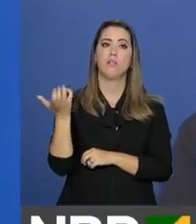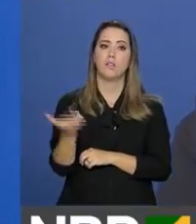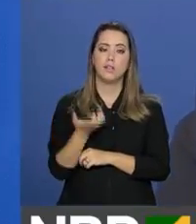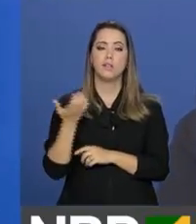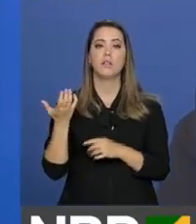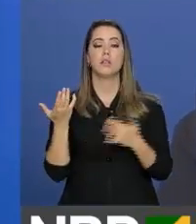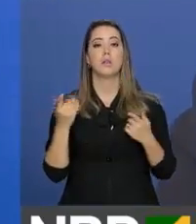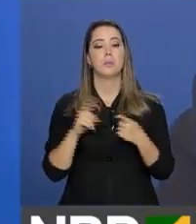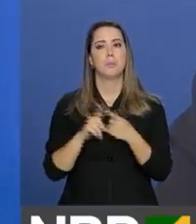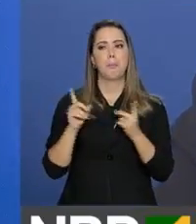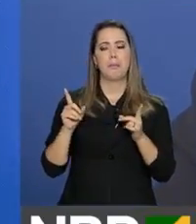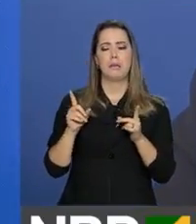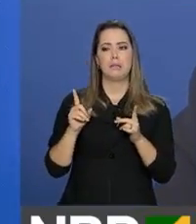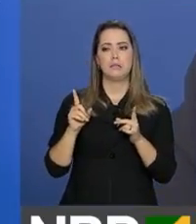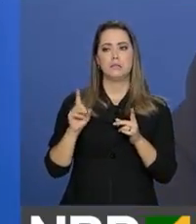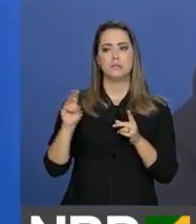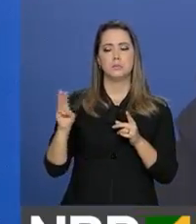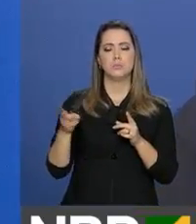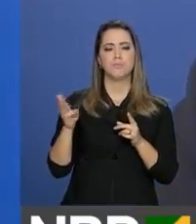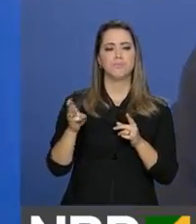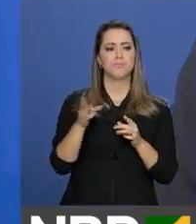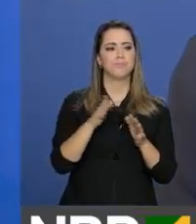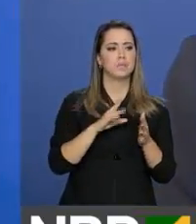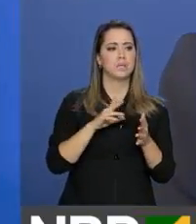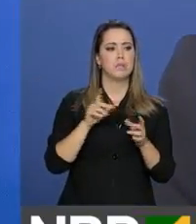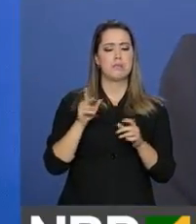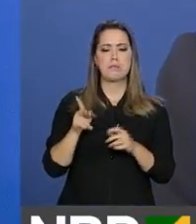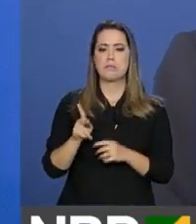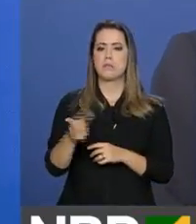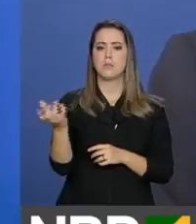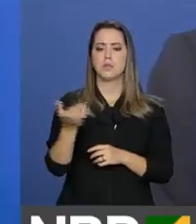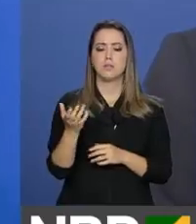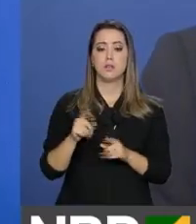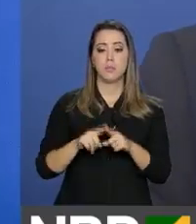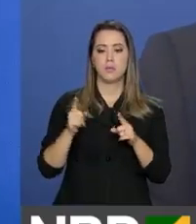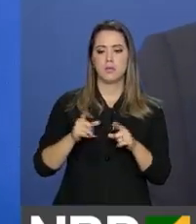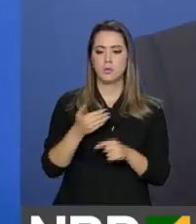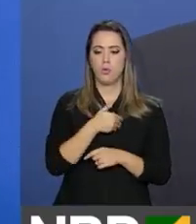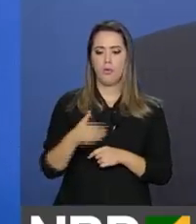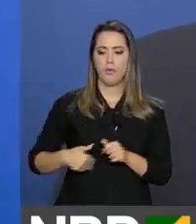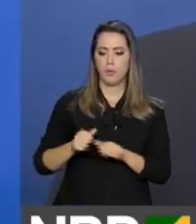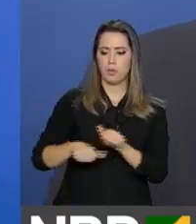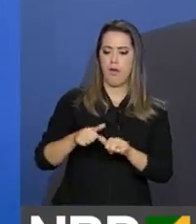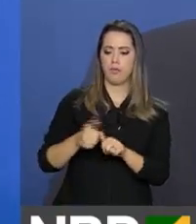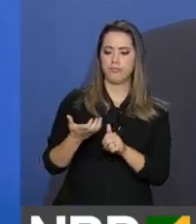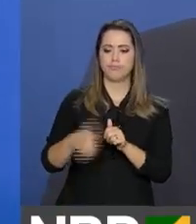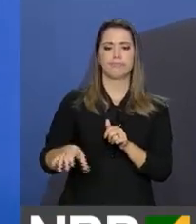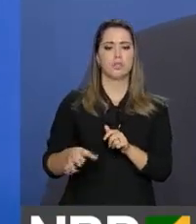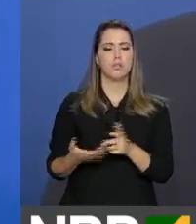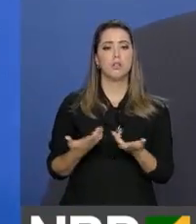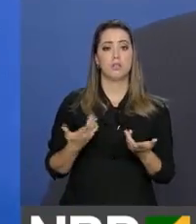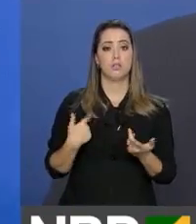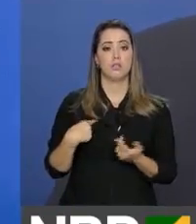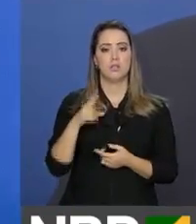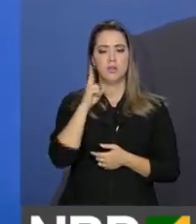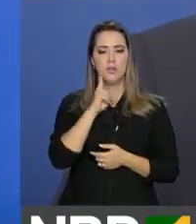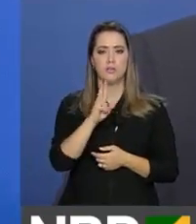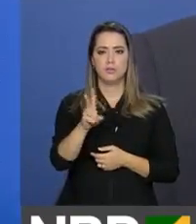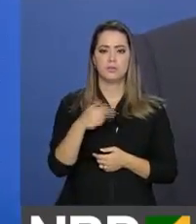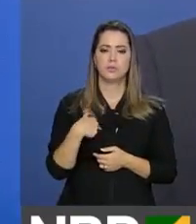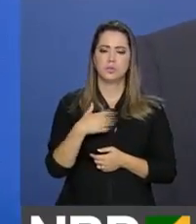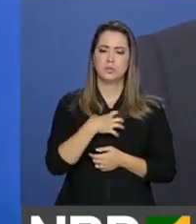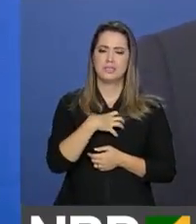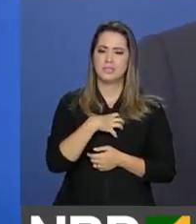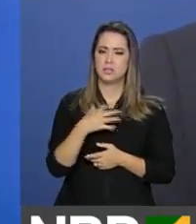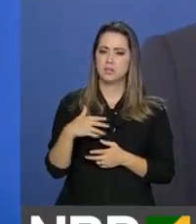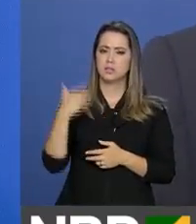pleiteadas, inúmeras vezes, que não se levava adiante. Logo que cheguei ao governo, eu disse: estas questões todas que eu fui acumulando ao